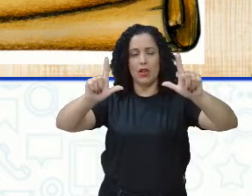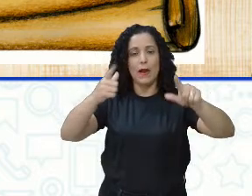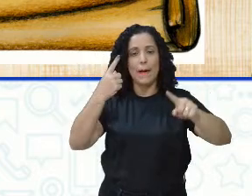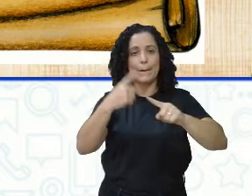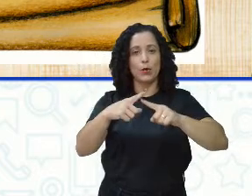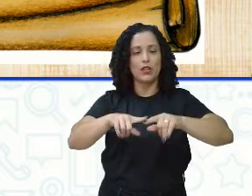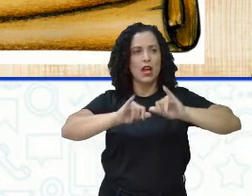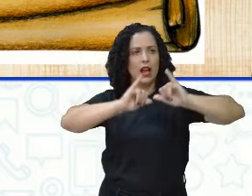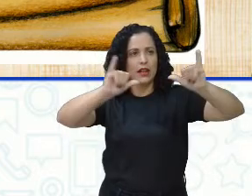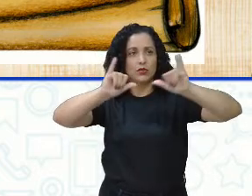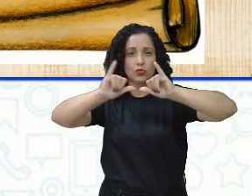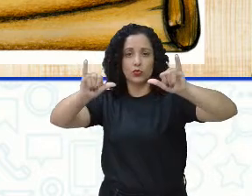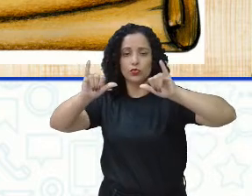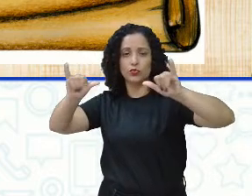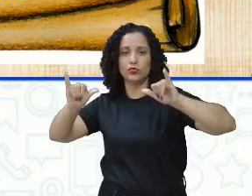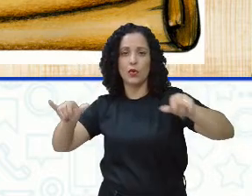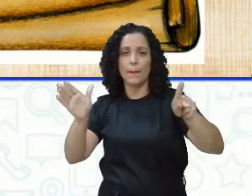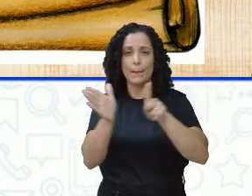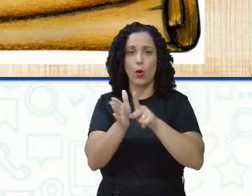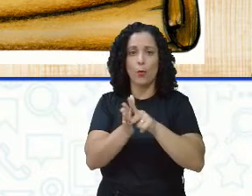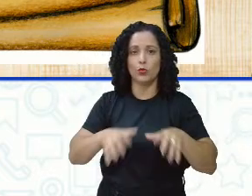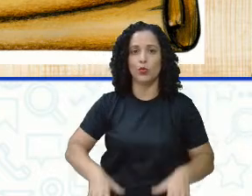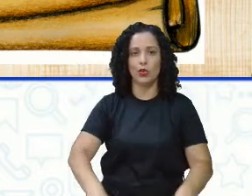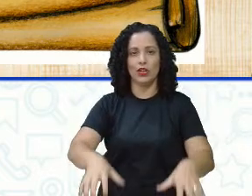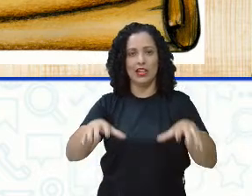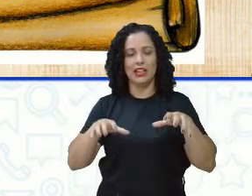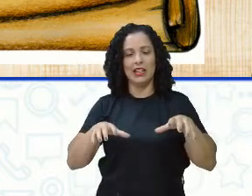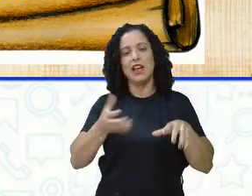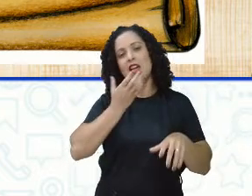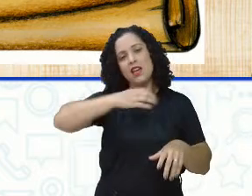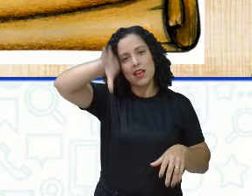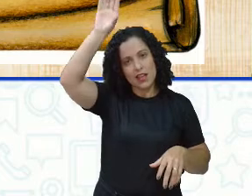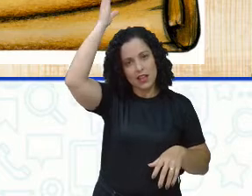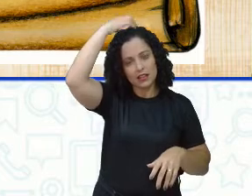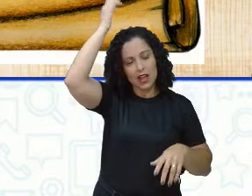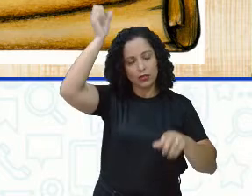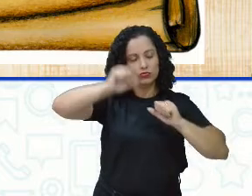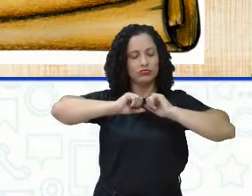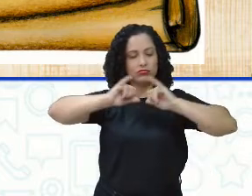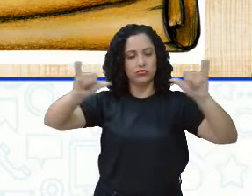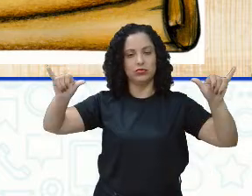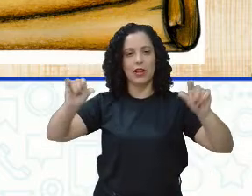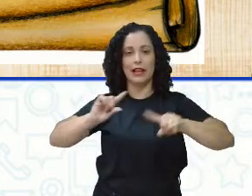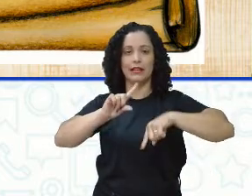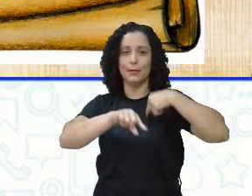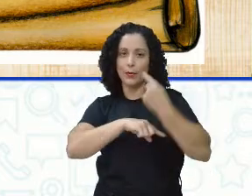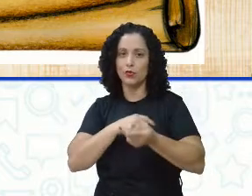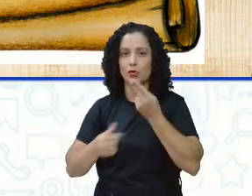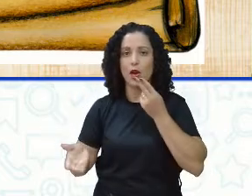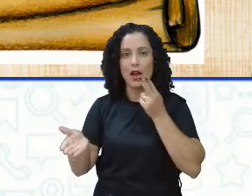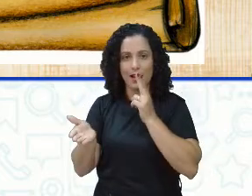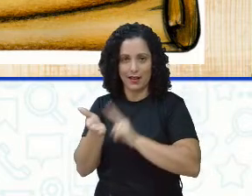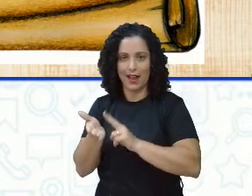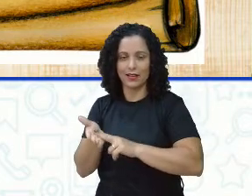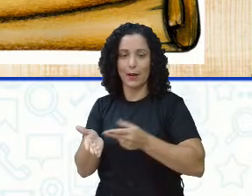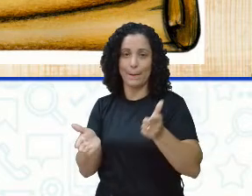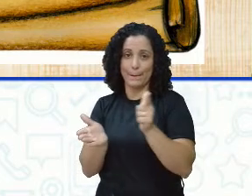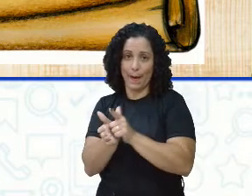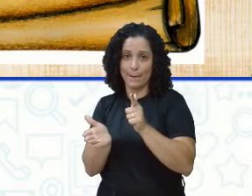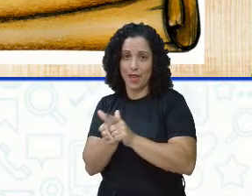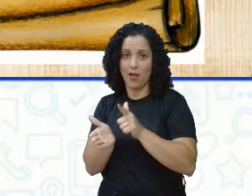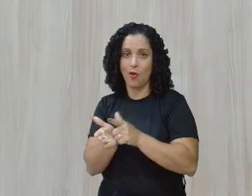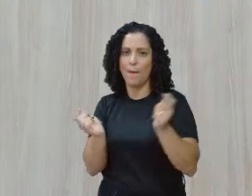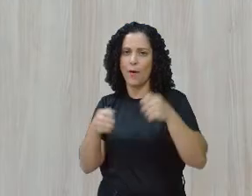do Império Romano. Contudo, com o tempo e com o advento do papel, criou-se a demanda de envio de